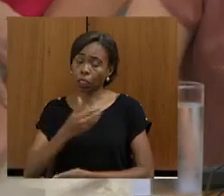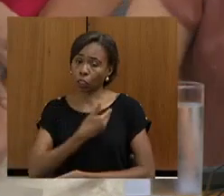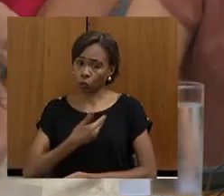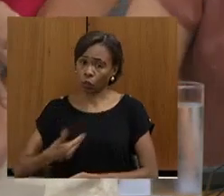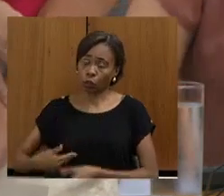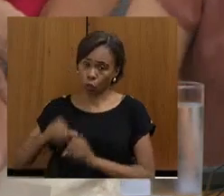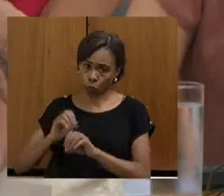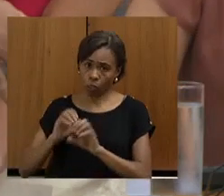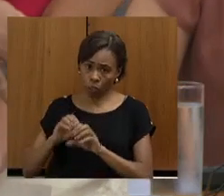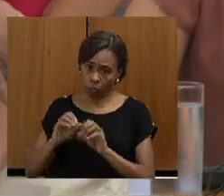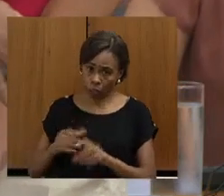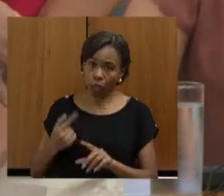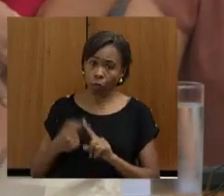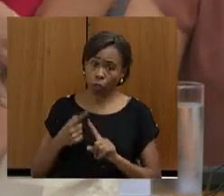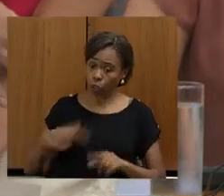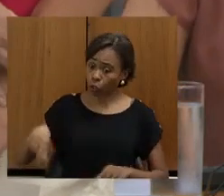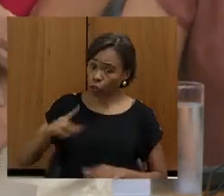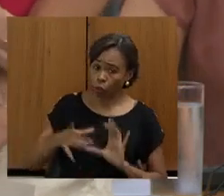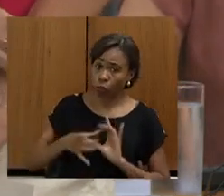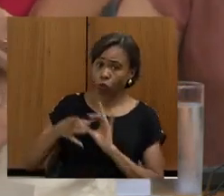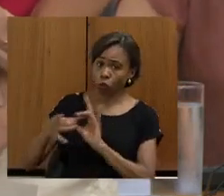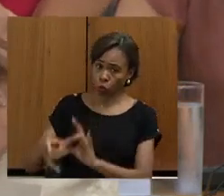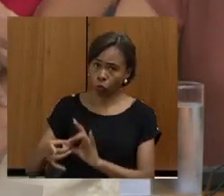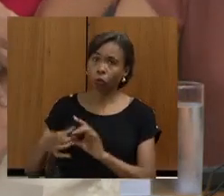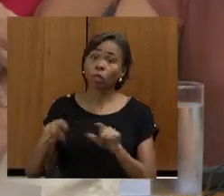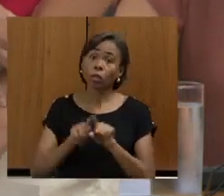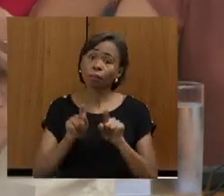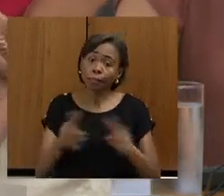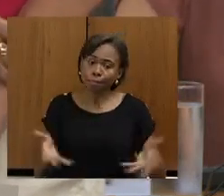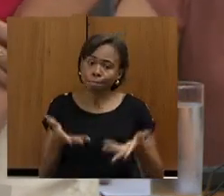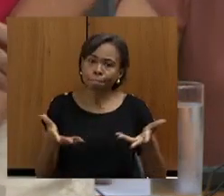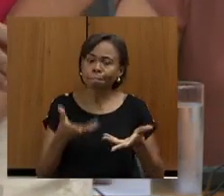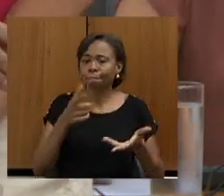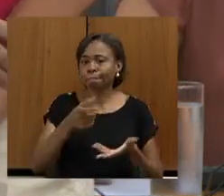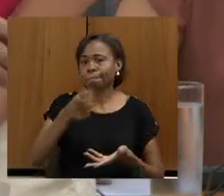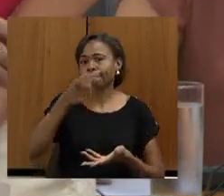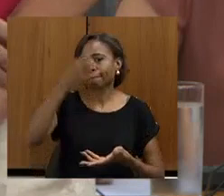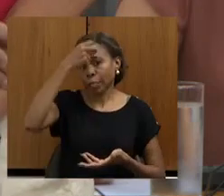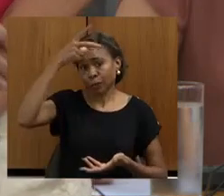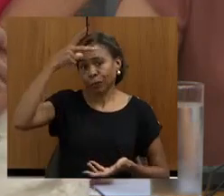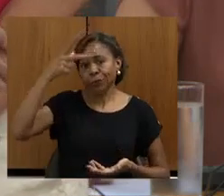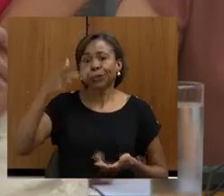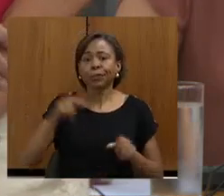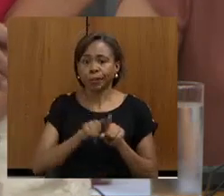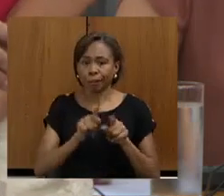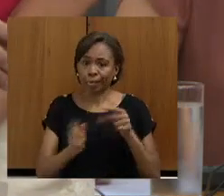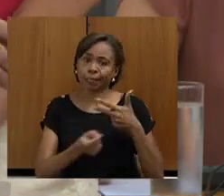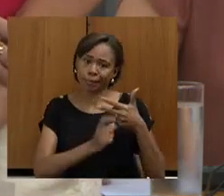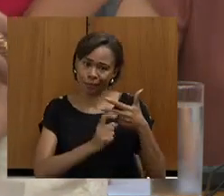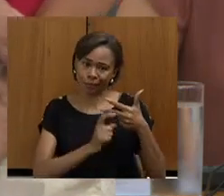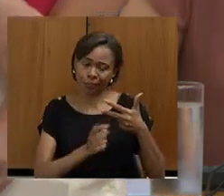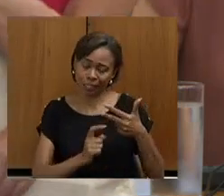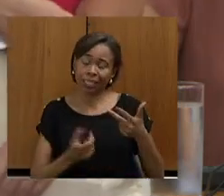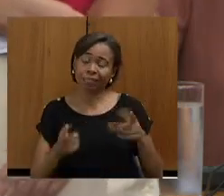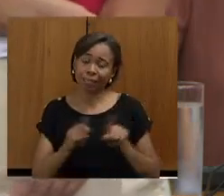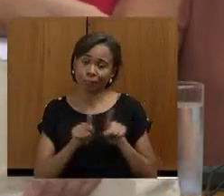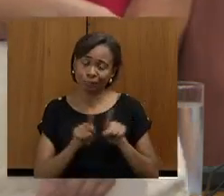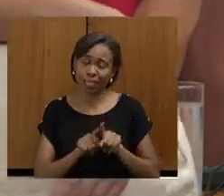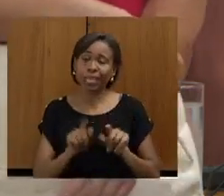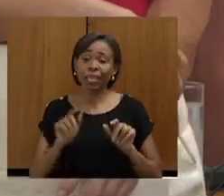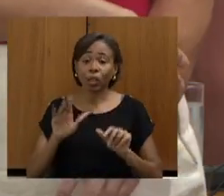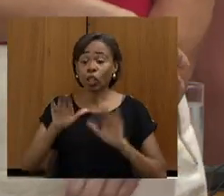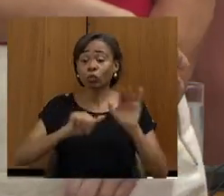nós estamos aqui sensibilizando o Poder Executivo também para tomar as providências e nós vamos acionar a Secretaria de Educação